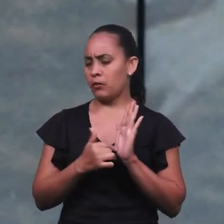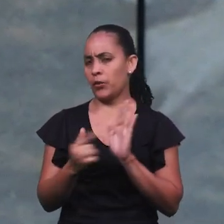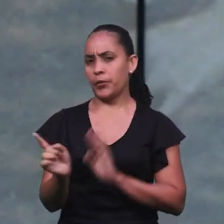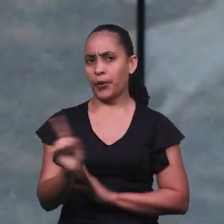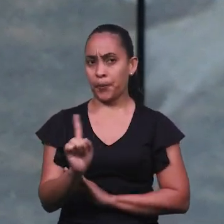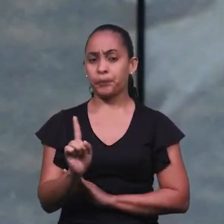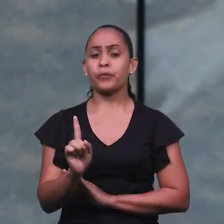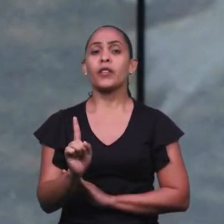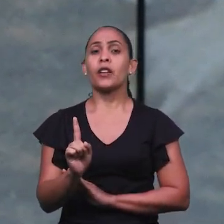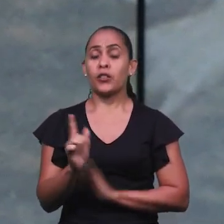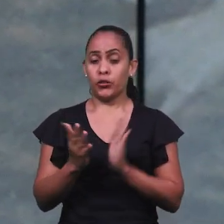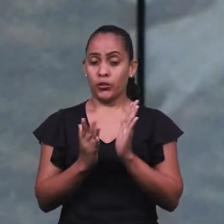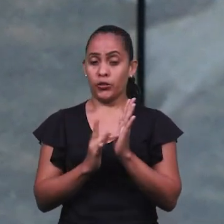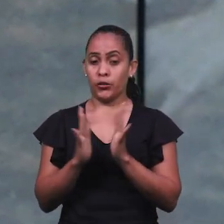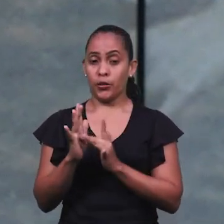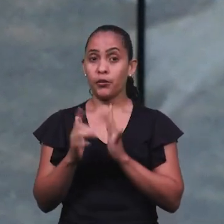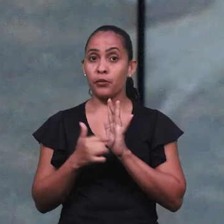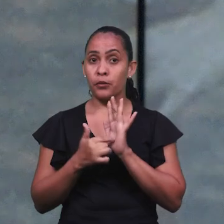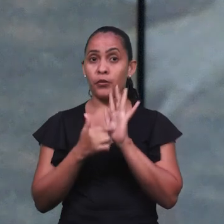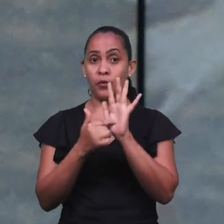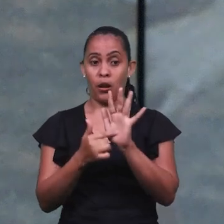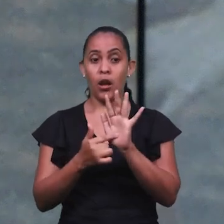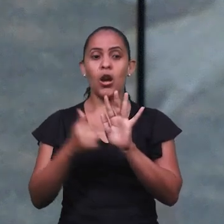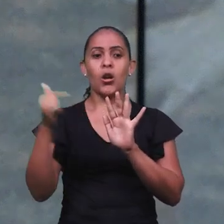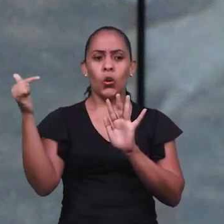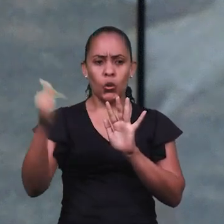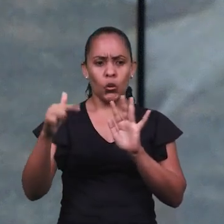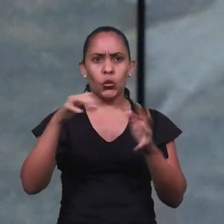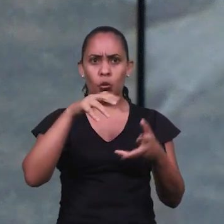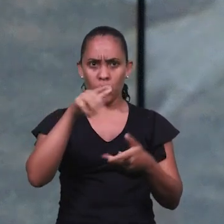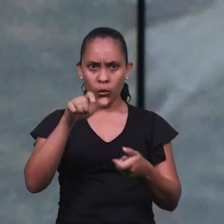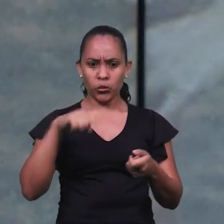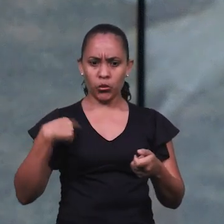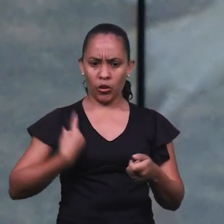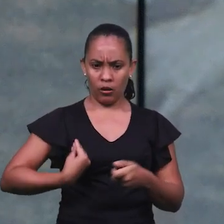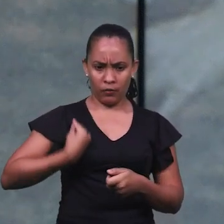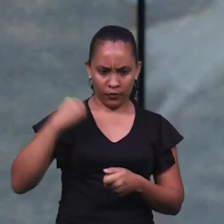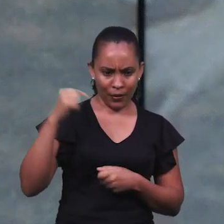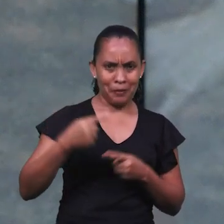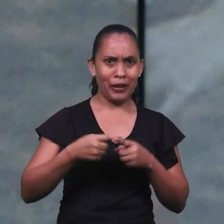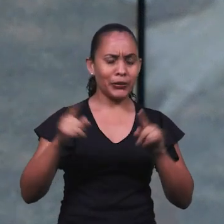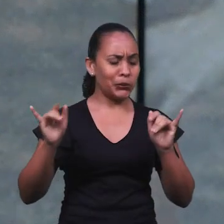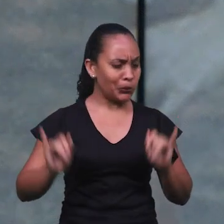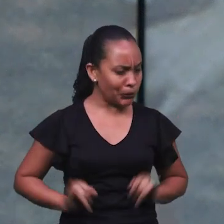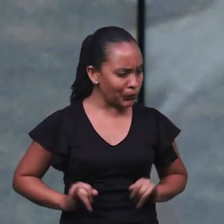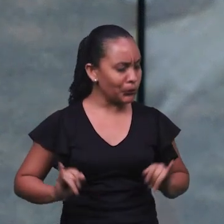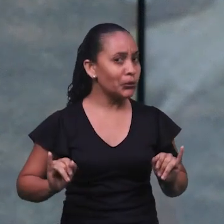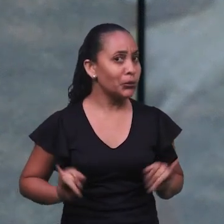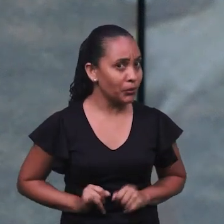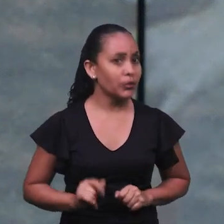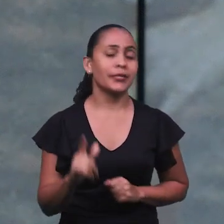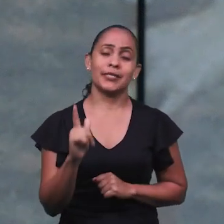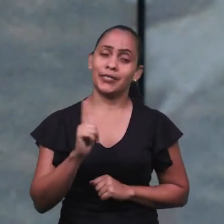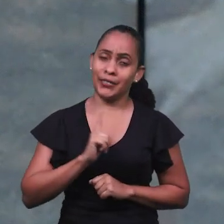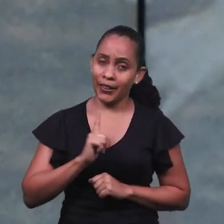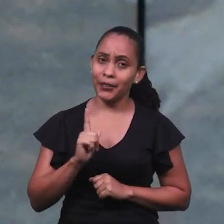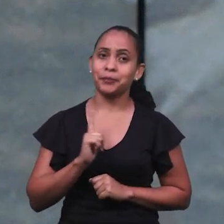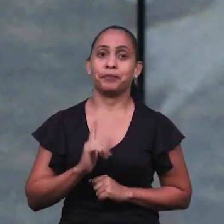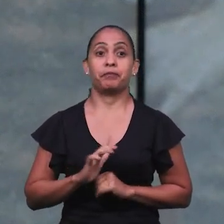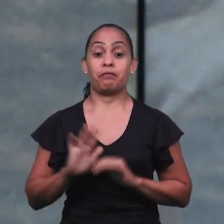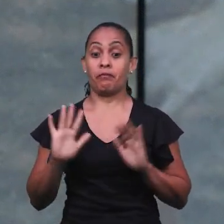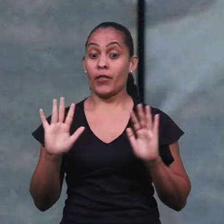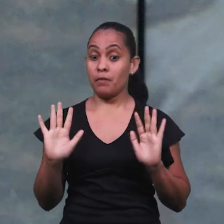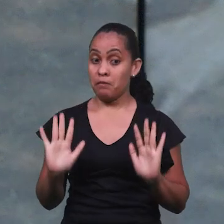No mundo tereis aflições. É uma afirmação do Senhor Jesus. No mundo tereis aflições.